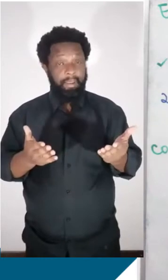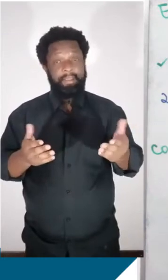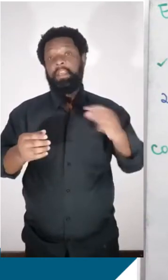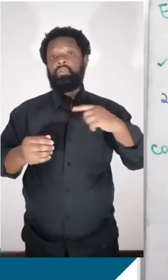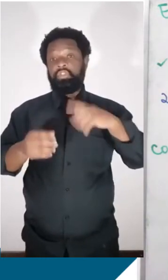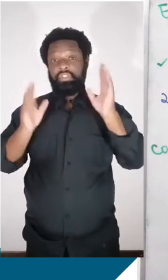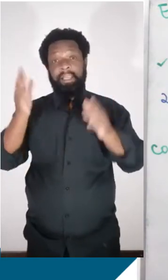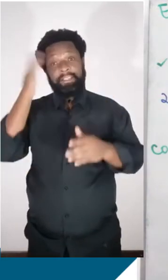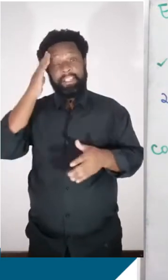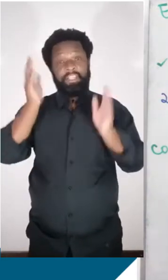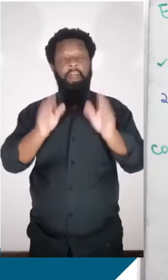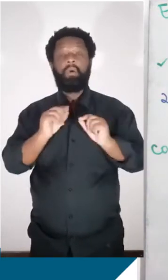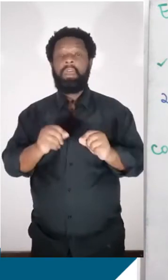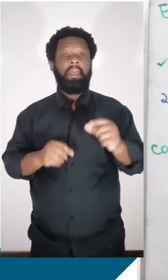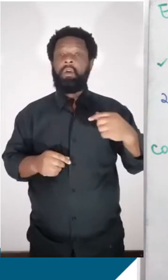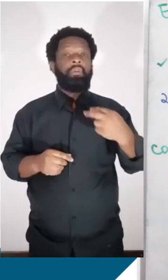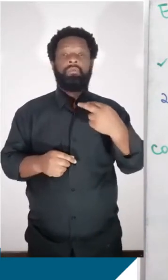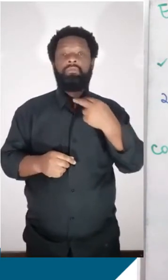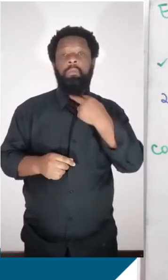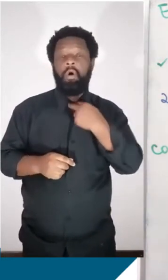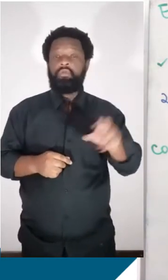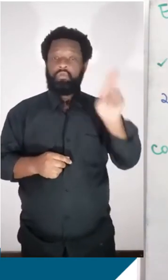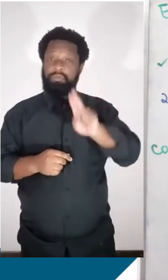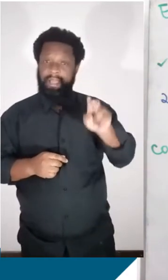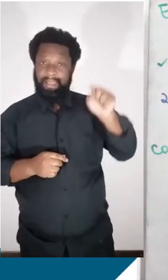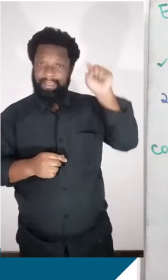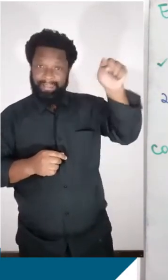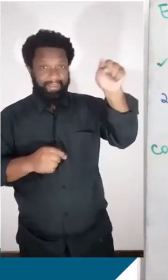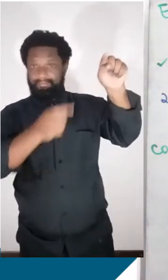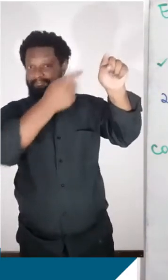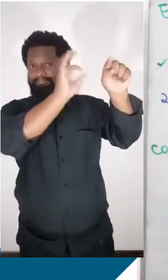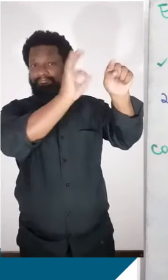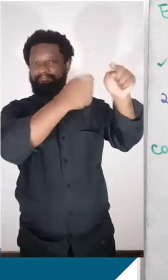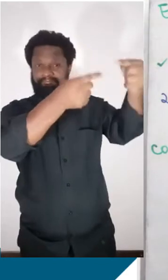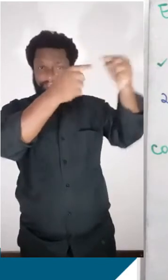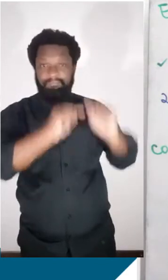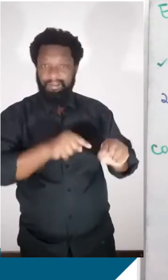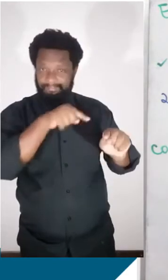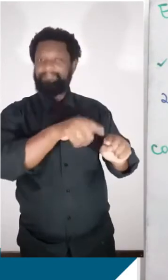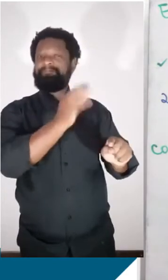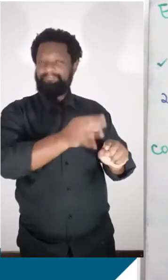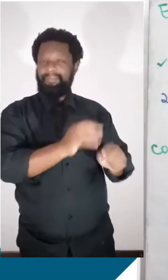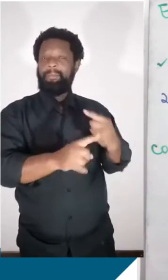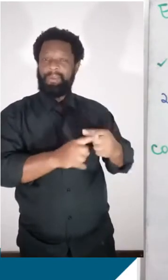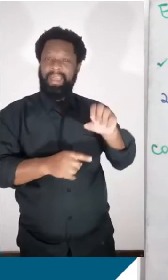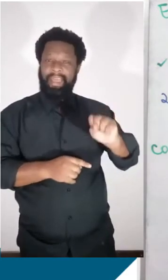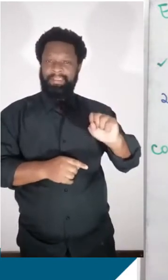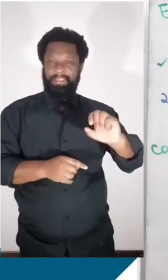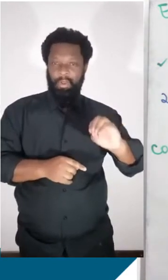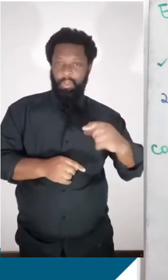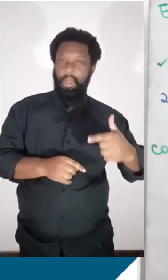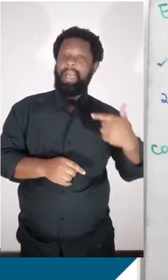A partir disso, eu já sei que eu não vou usar esse dado, eu vou usar esse daqui, porque o SO2 é o